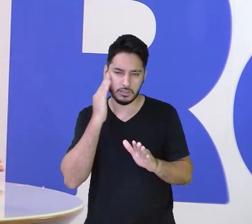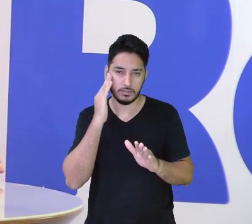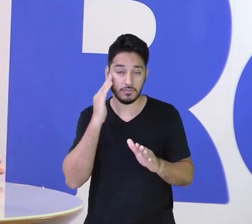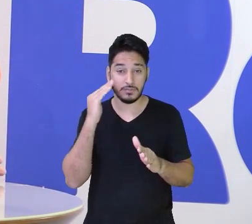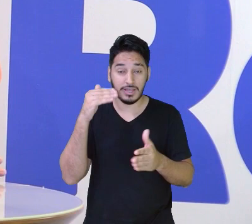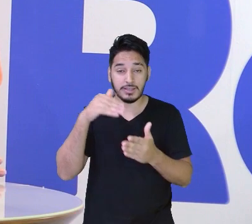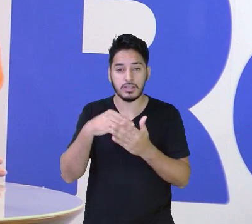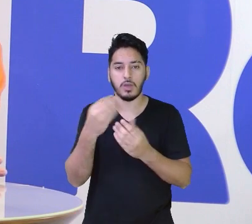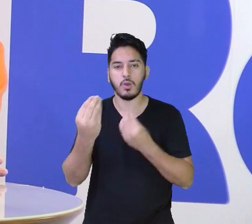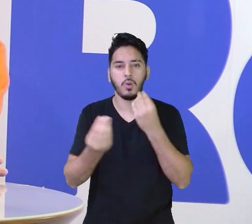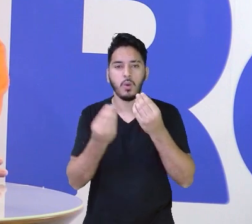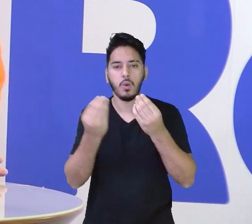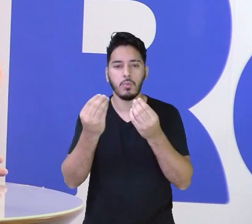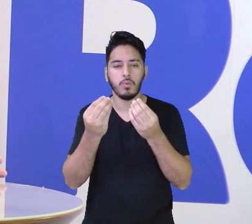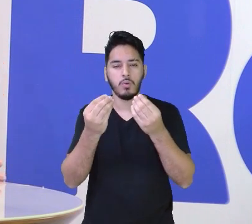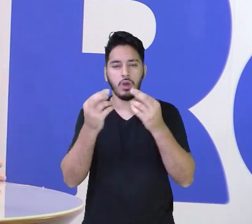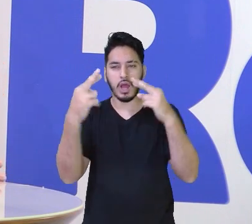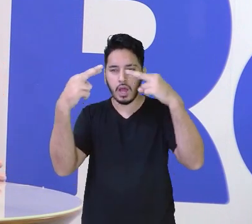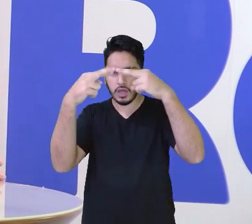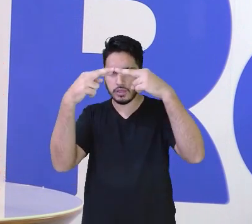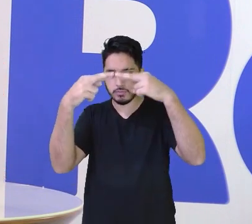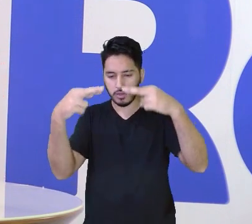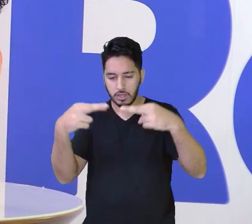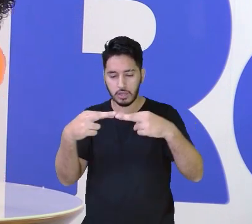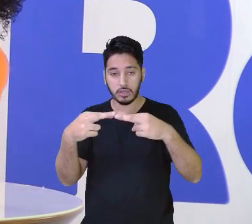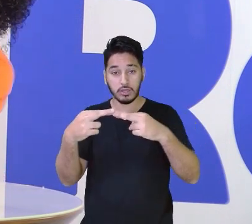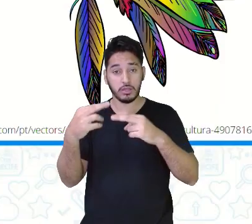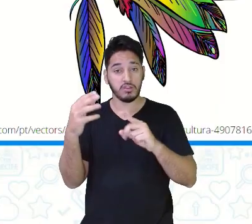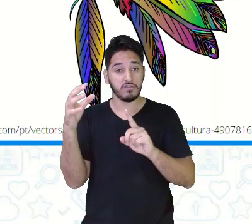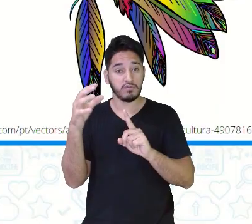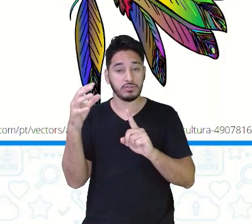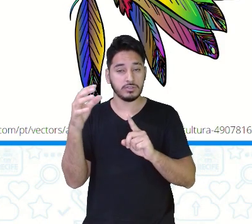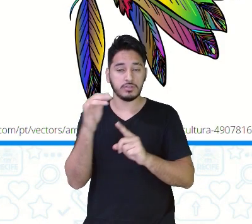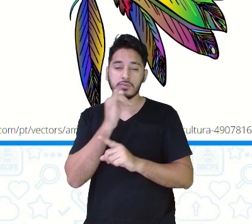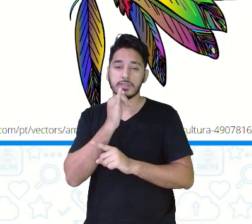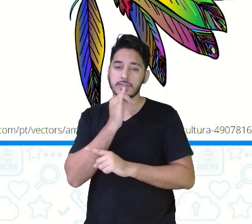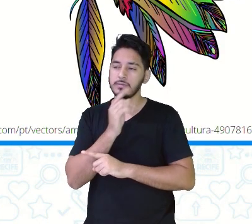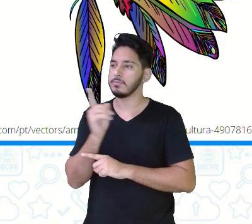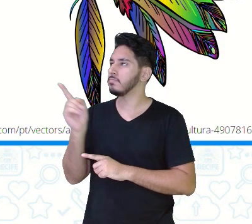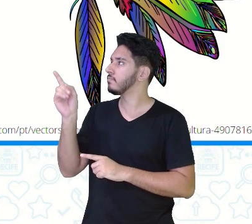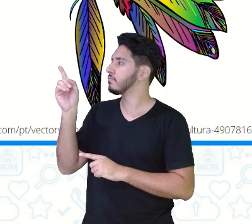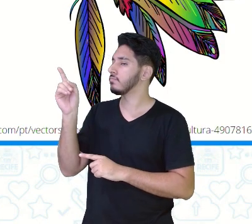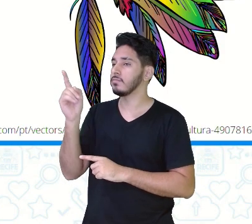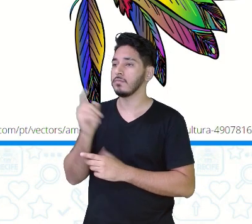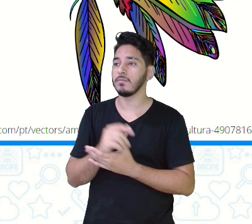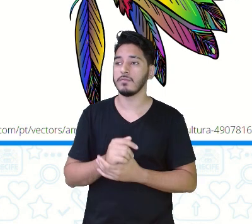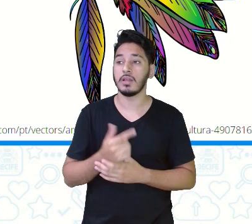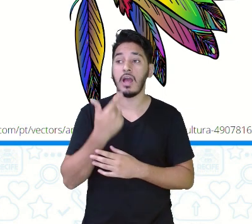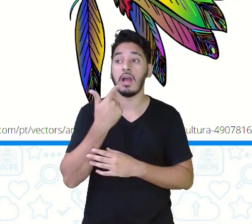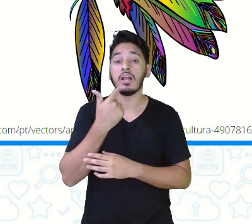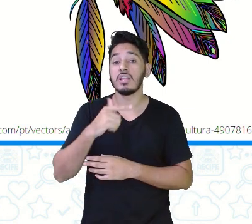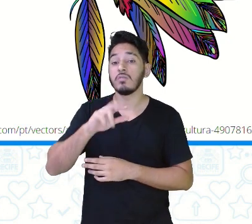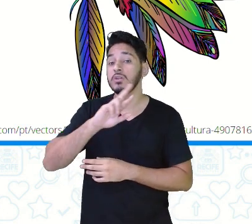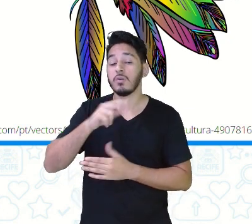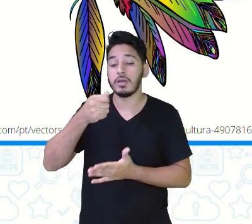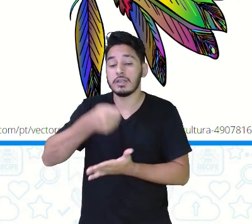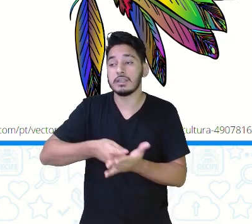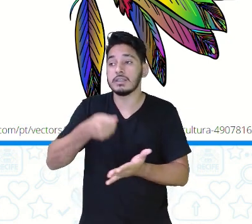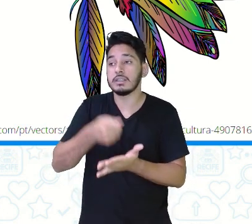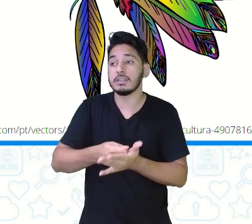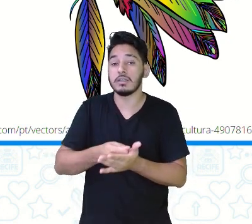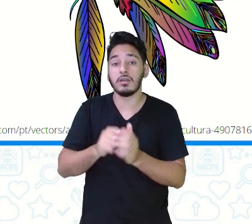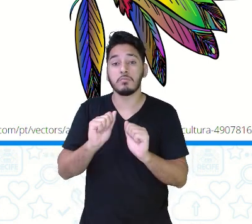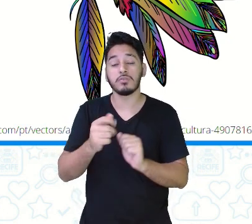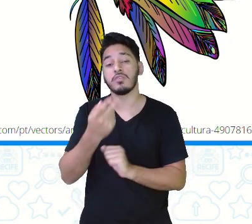a posição da rima, ela influencia. Por exemplo, aqui, ó, a língua não é determinante para se